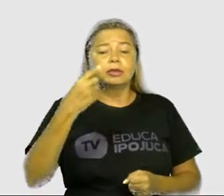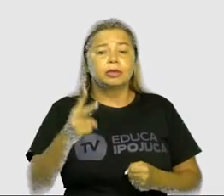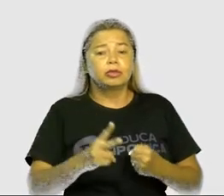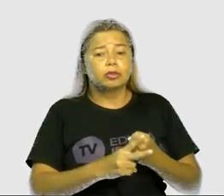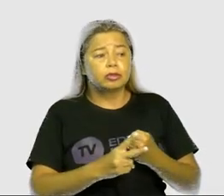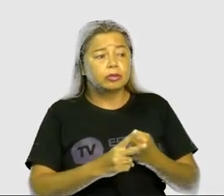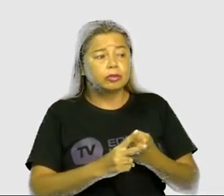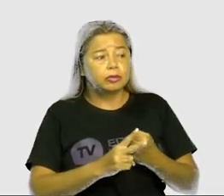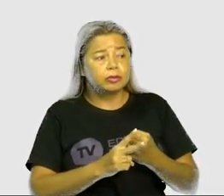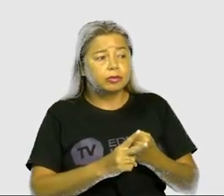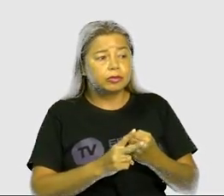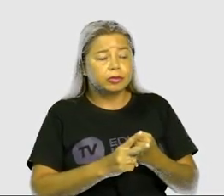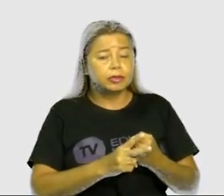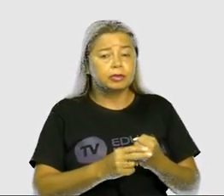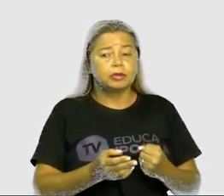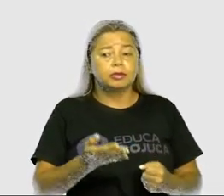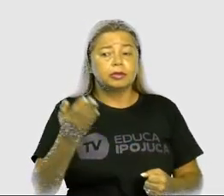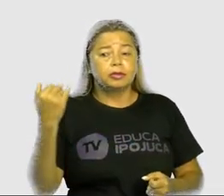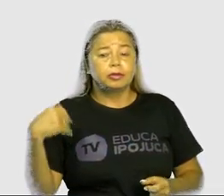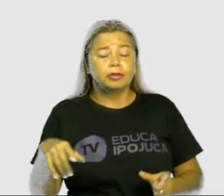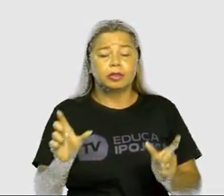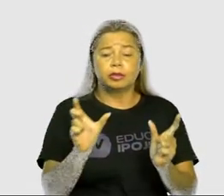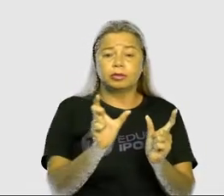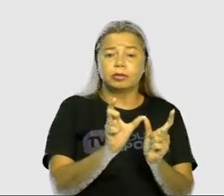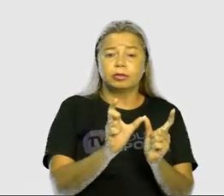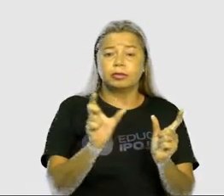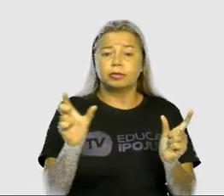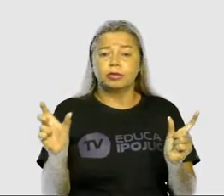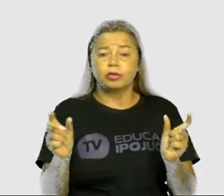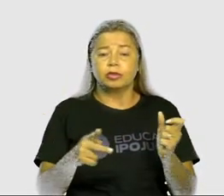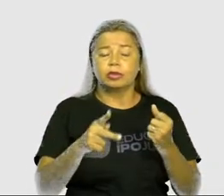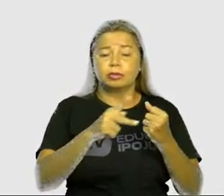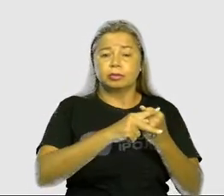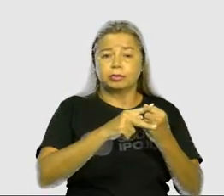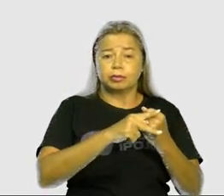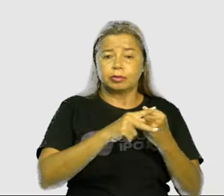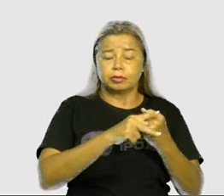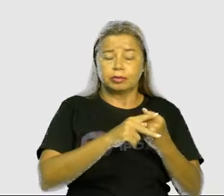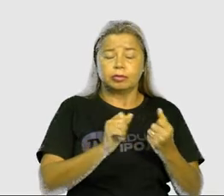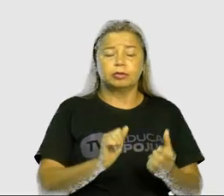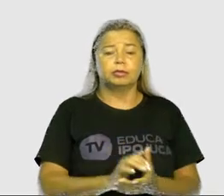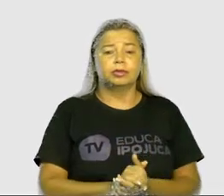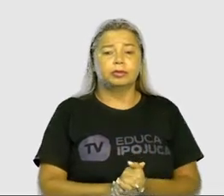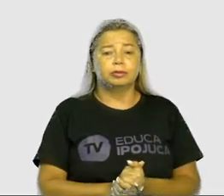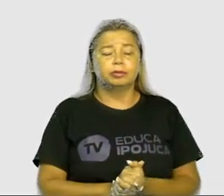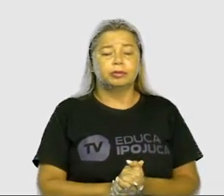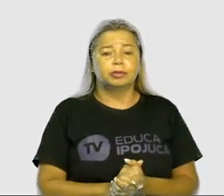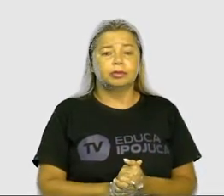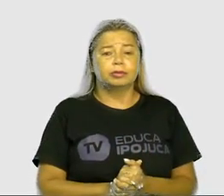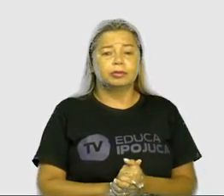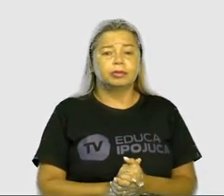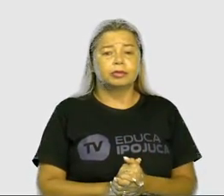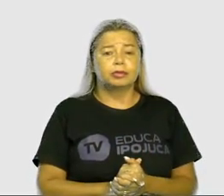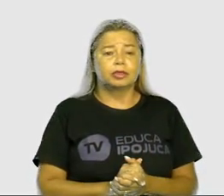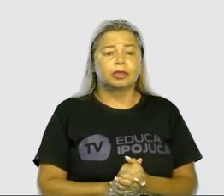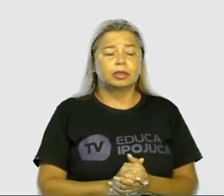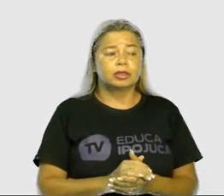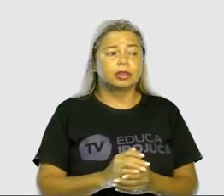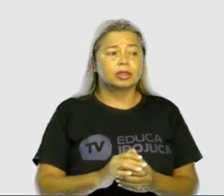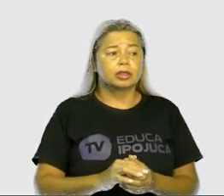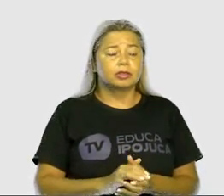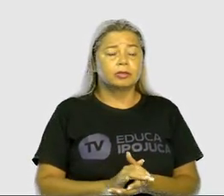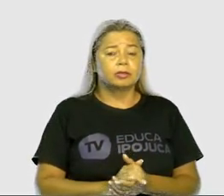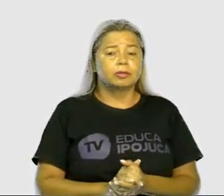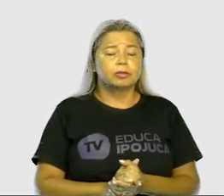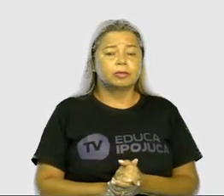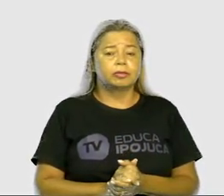object pronouns. Se viesse antes, não seria mais o object pronouns. Seria o quê? Um subject